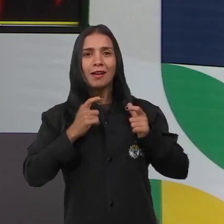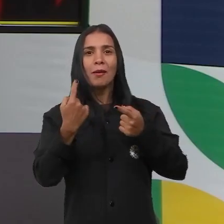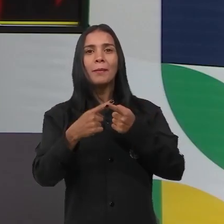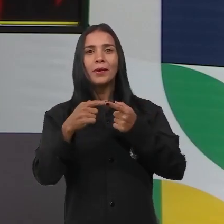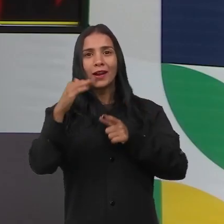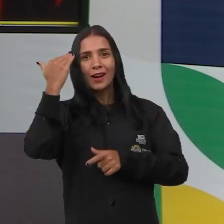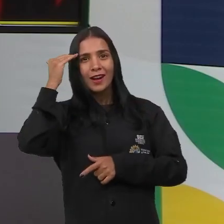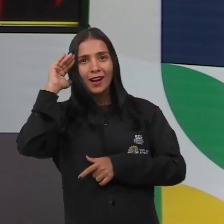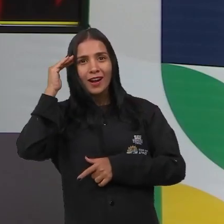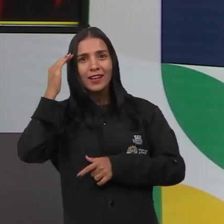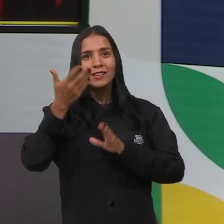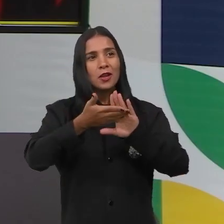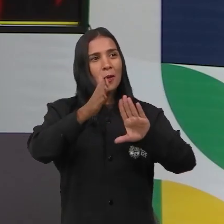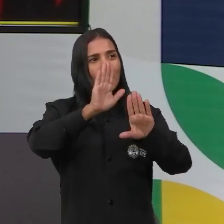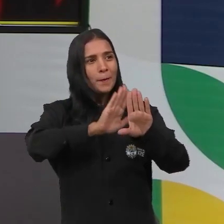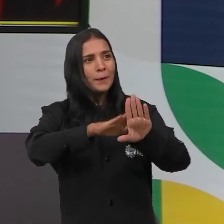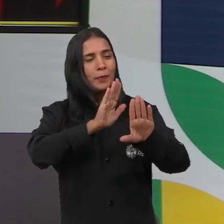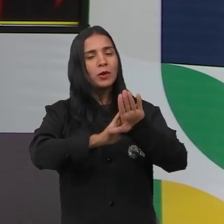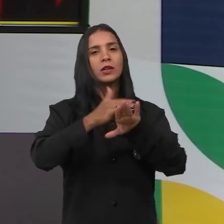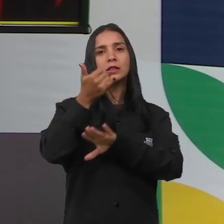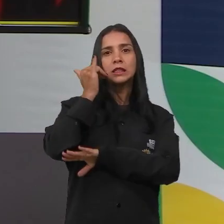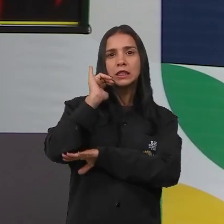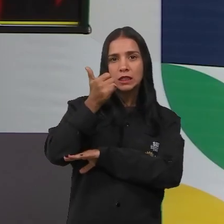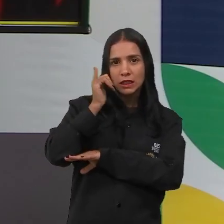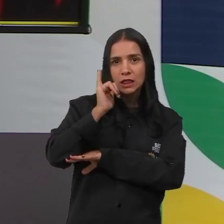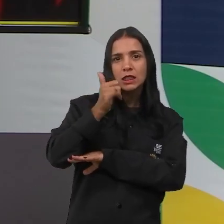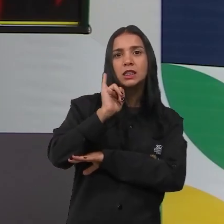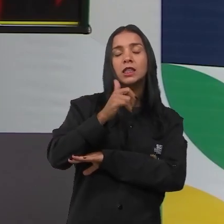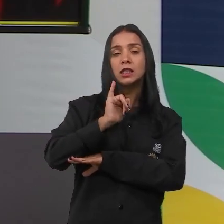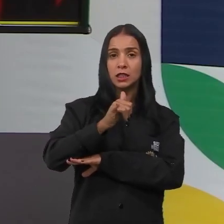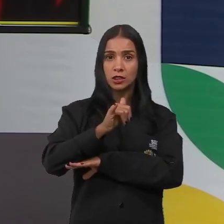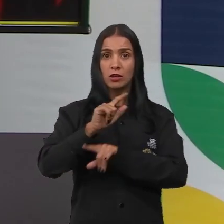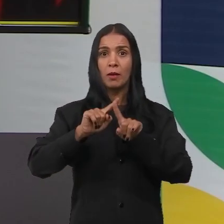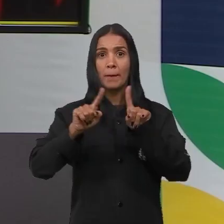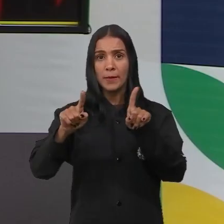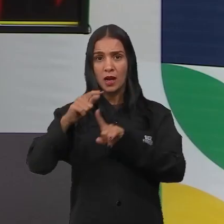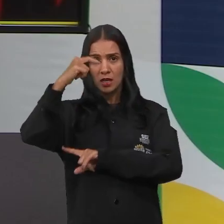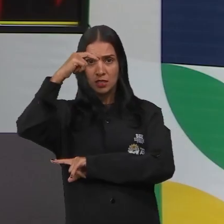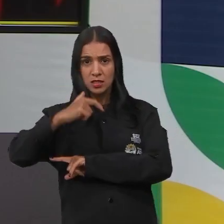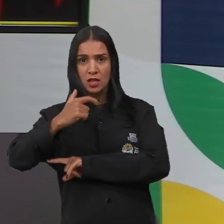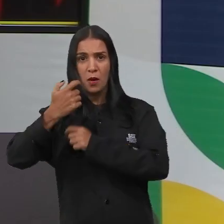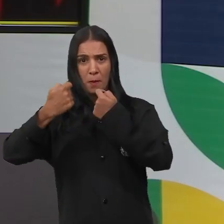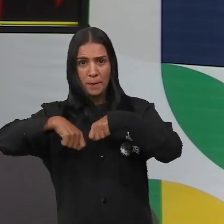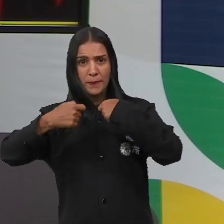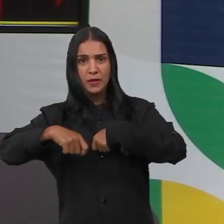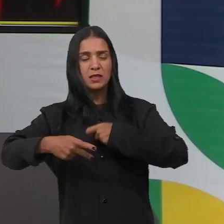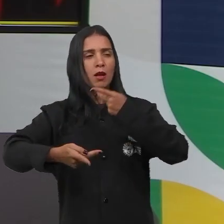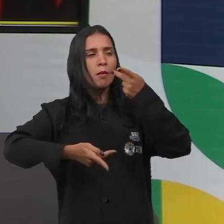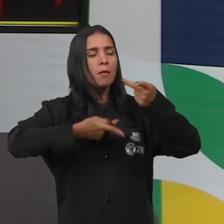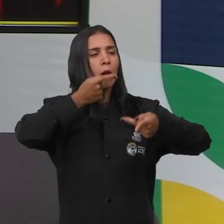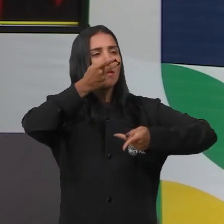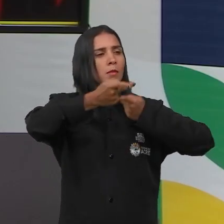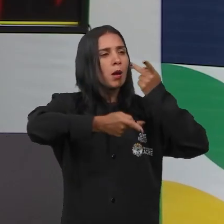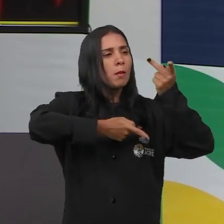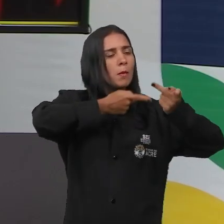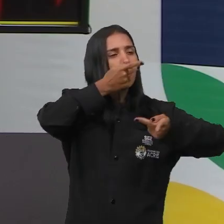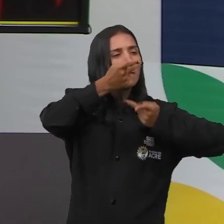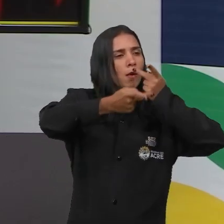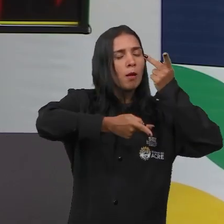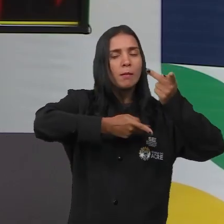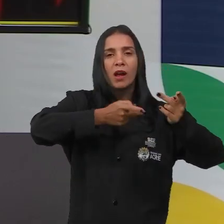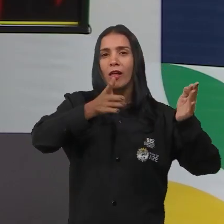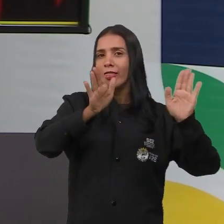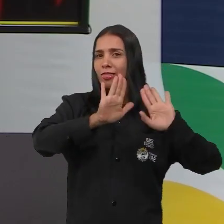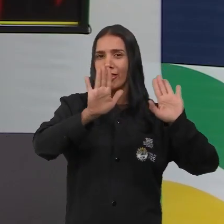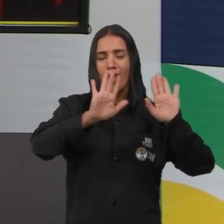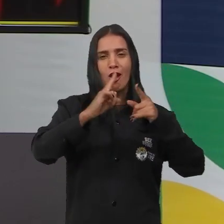entender as entrelinhas, né, da apresentação sem que o ator precise decorar todo um texto,